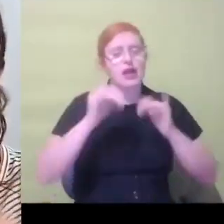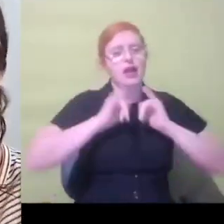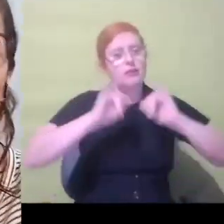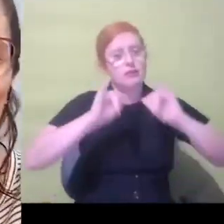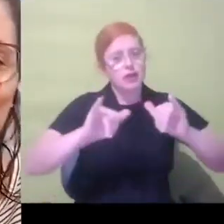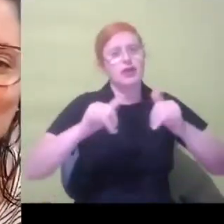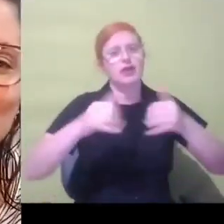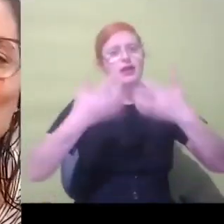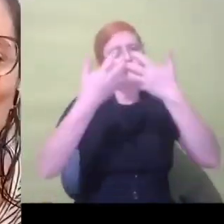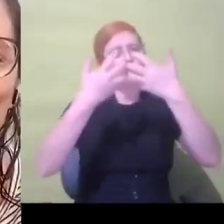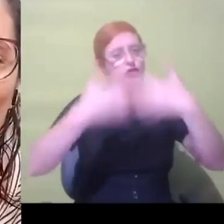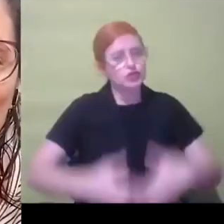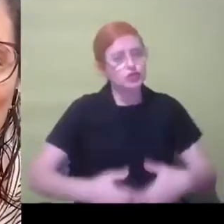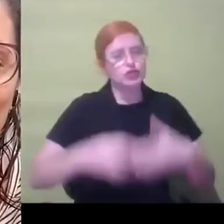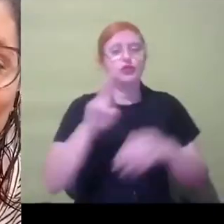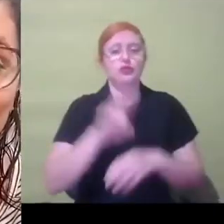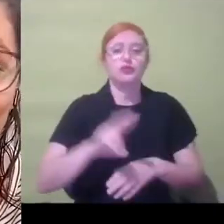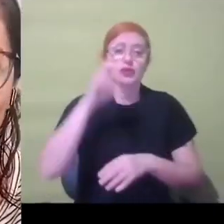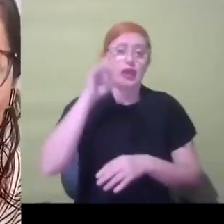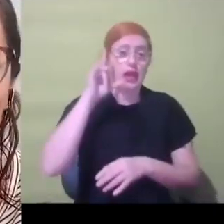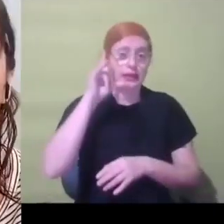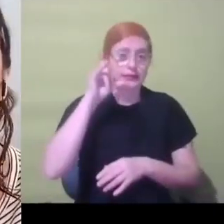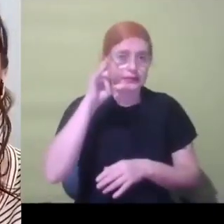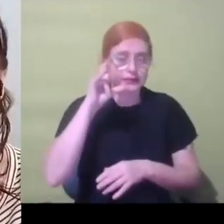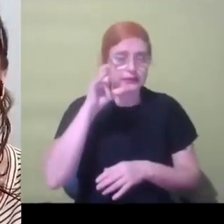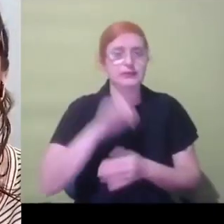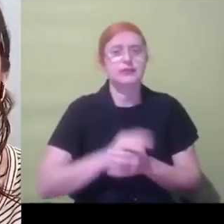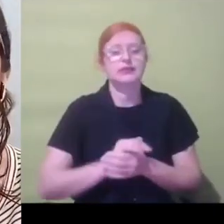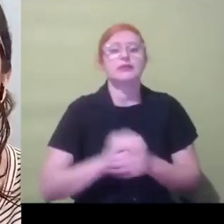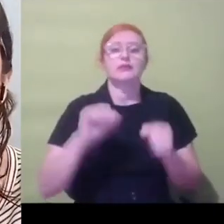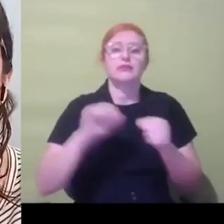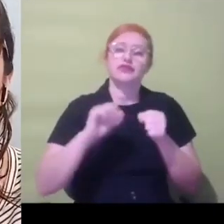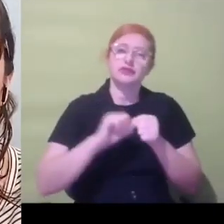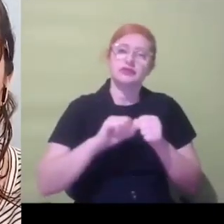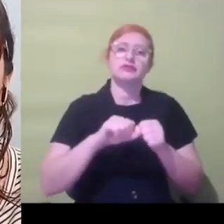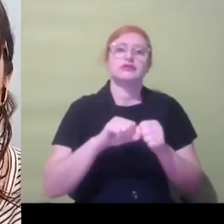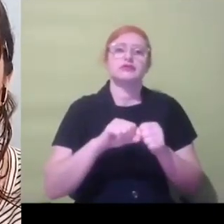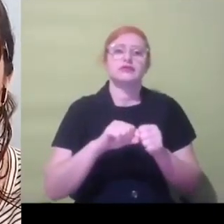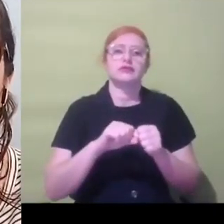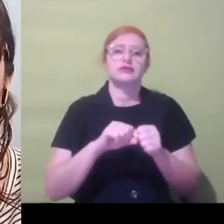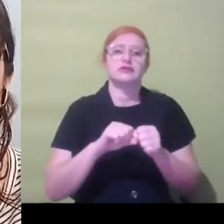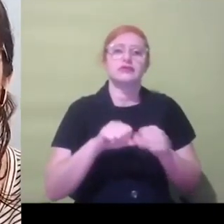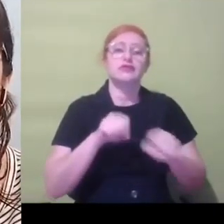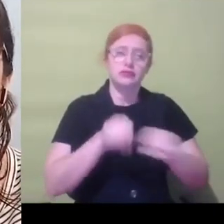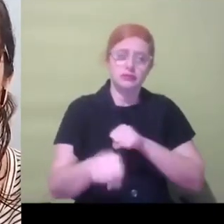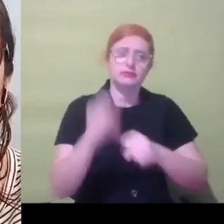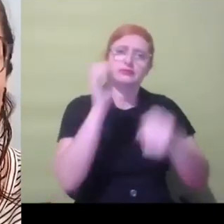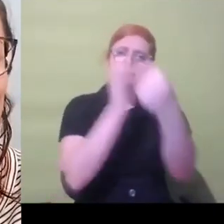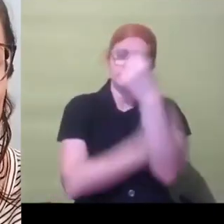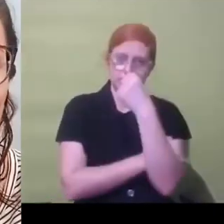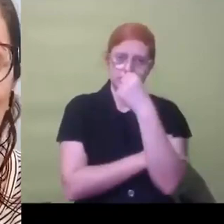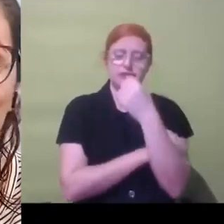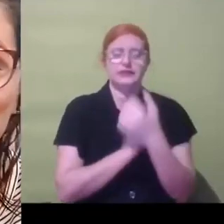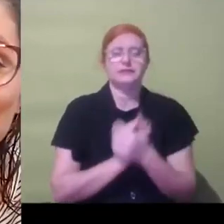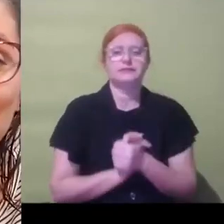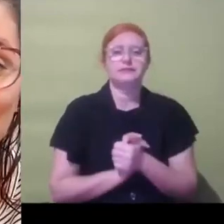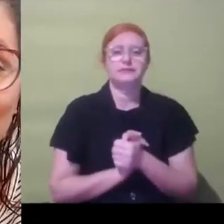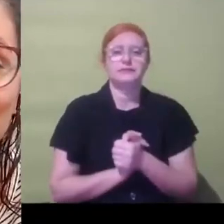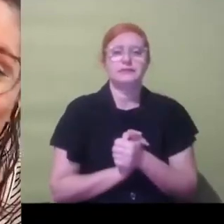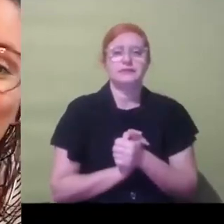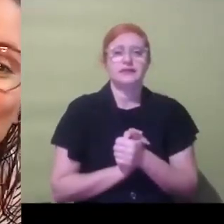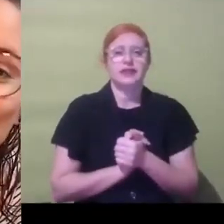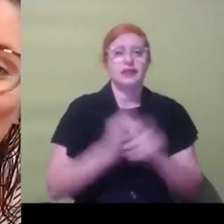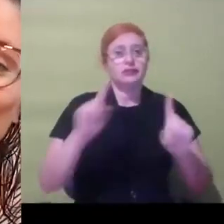se funciona essa história de usar o Instagram para fazer formação feminista. É